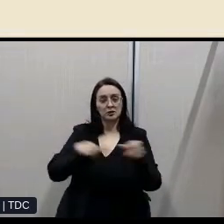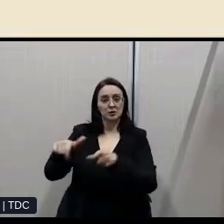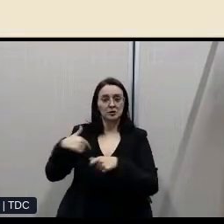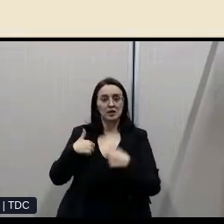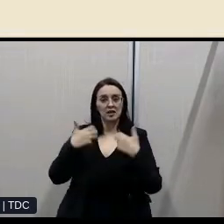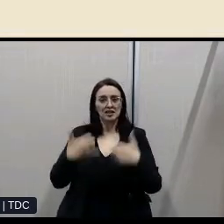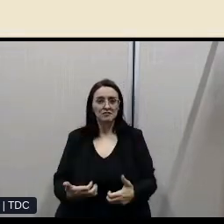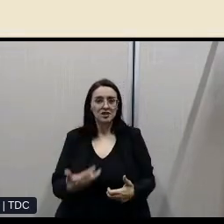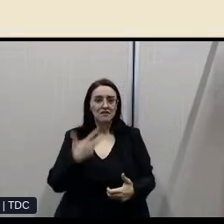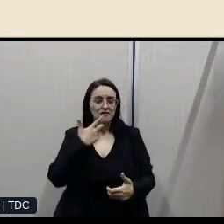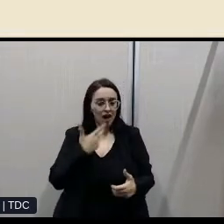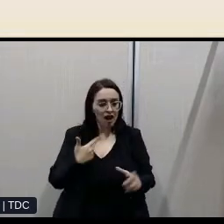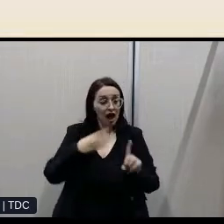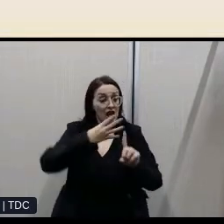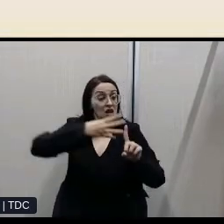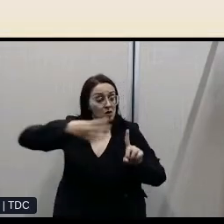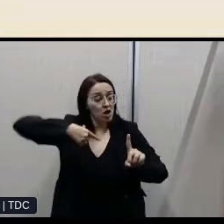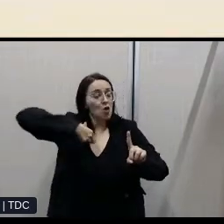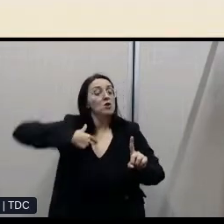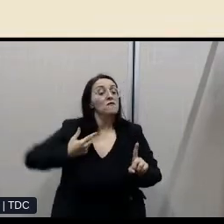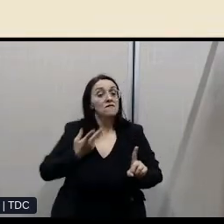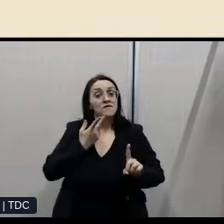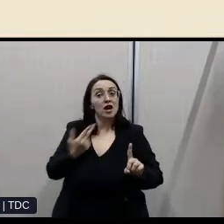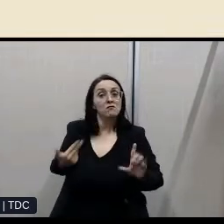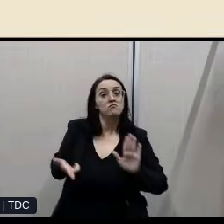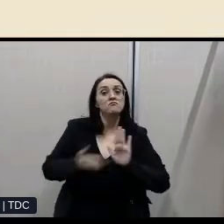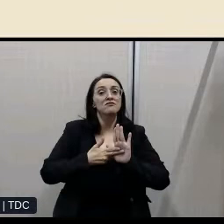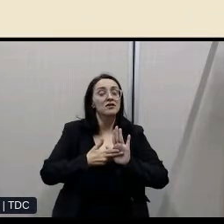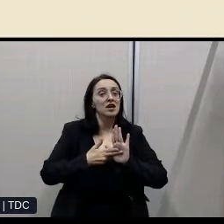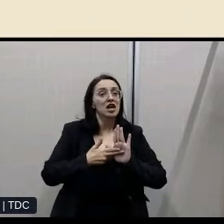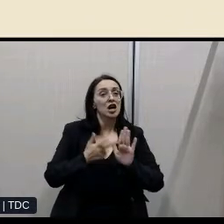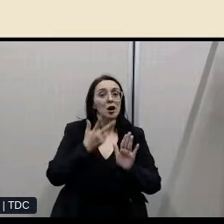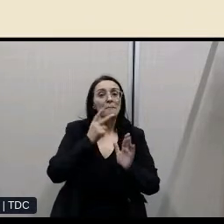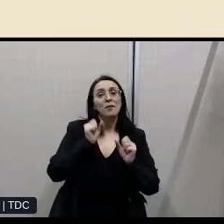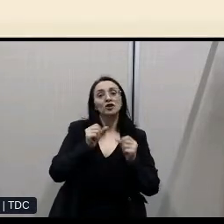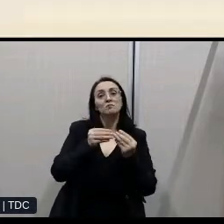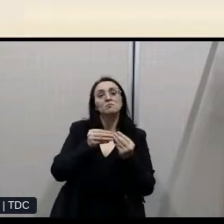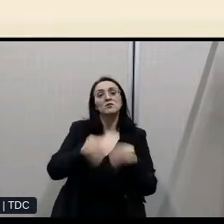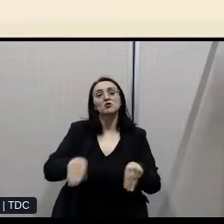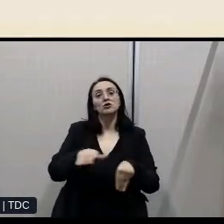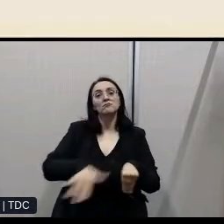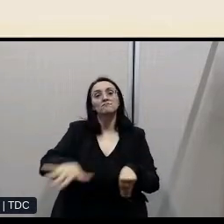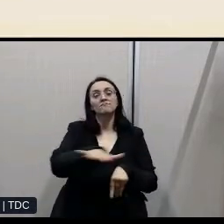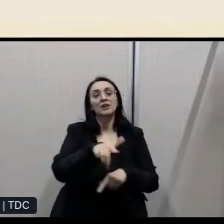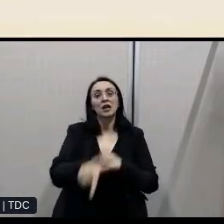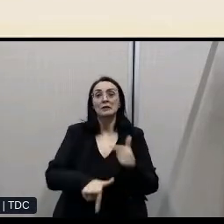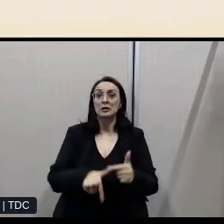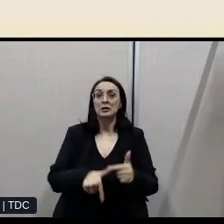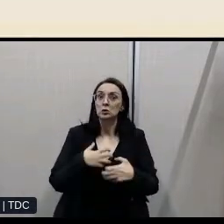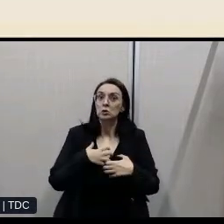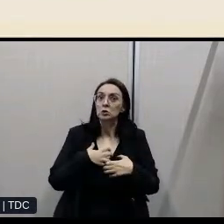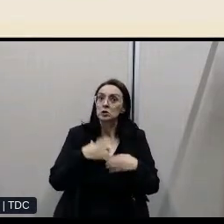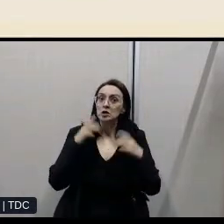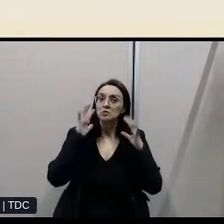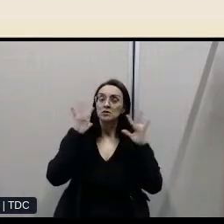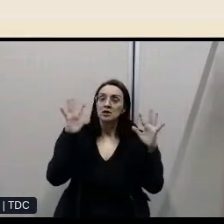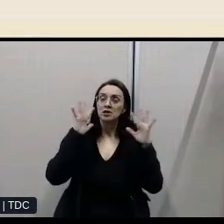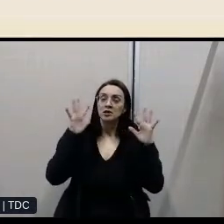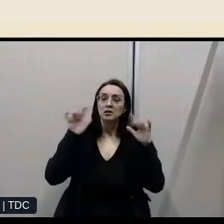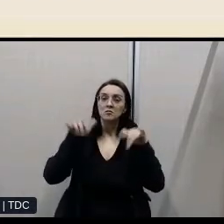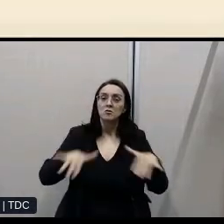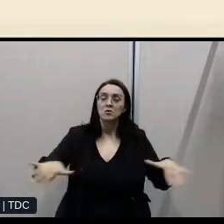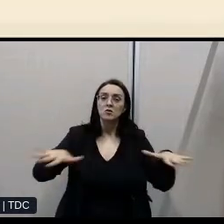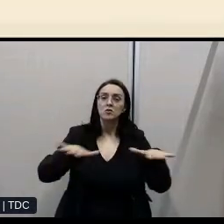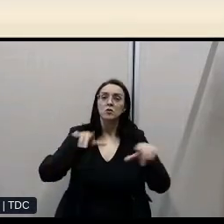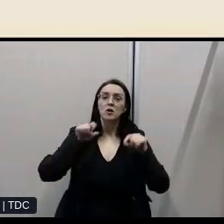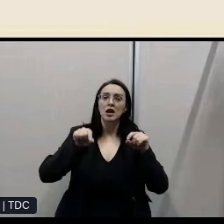pessoas, falar que elas são LGBT pode ser prejudicial no ambiente de trabalho. Então, quando a gente pensa nisso, e olha em